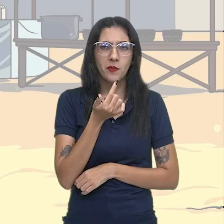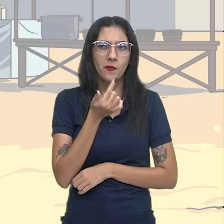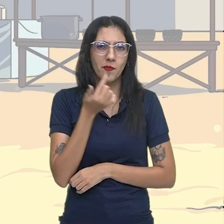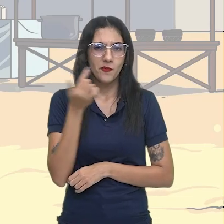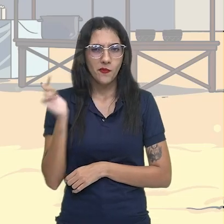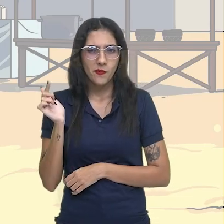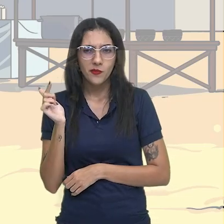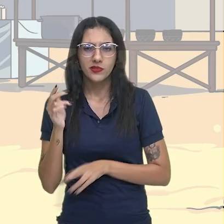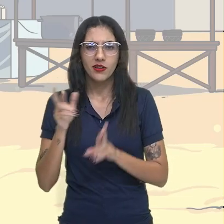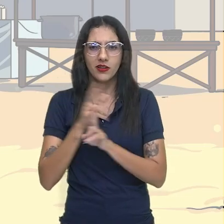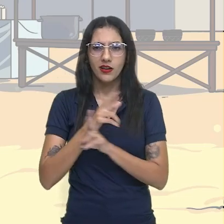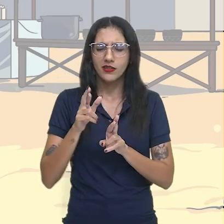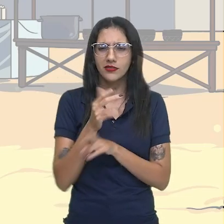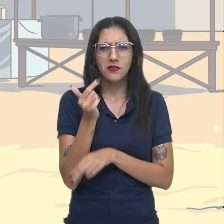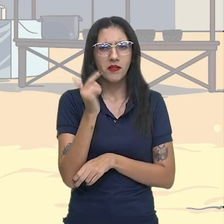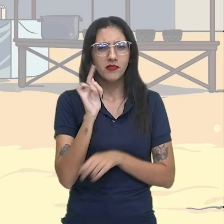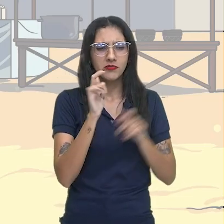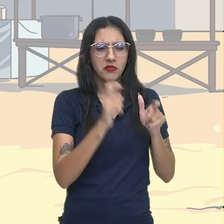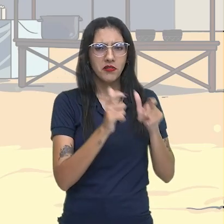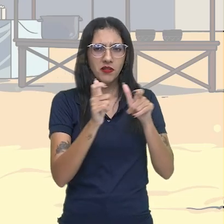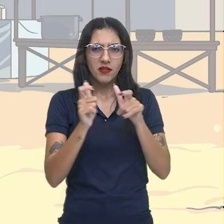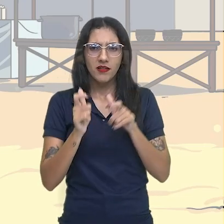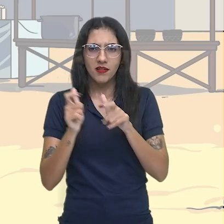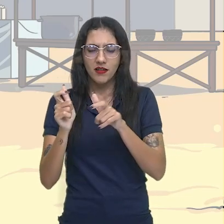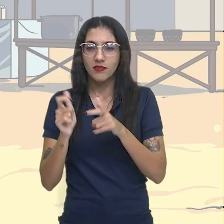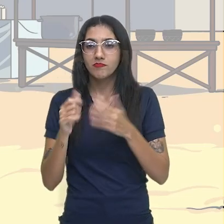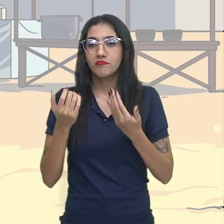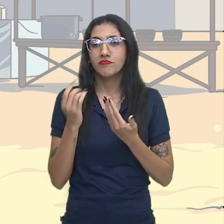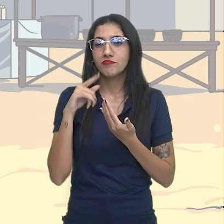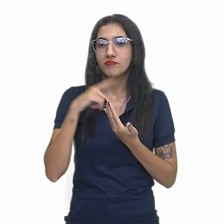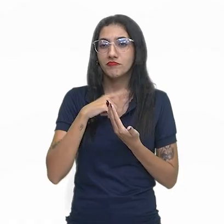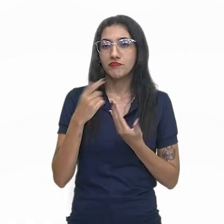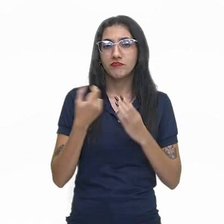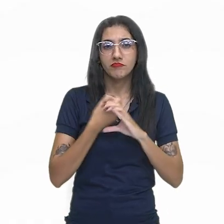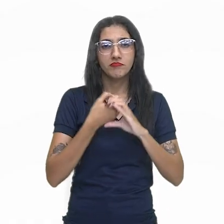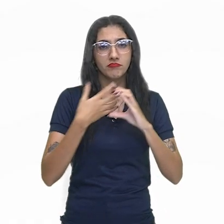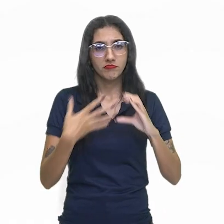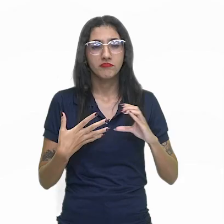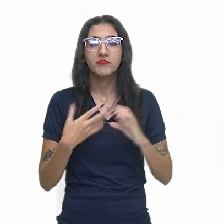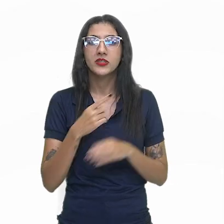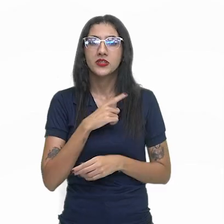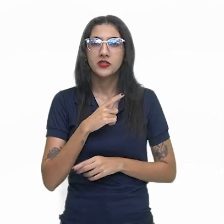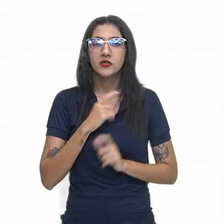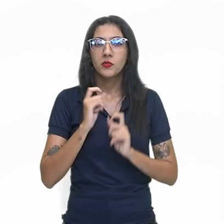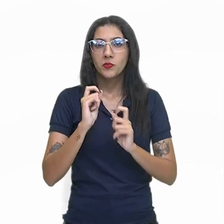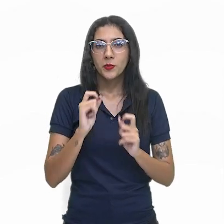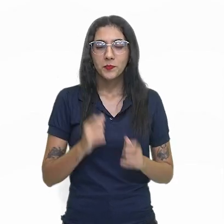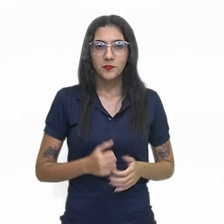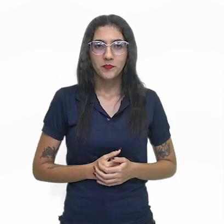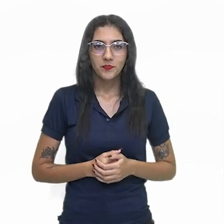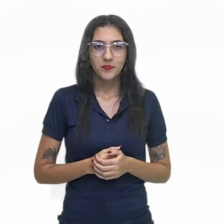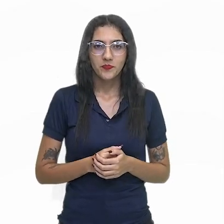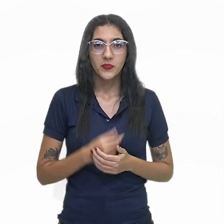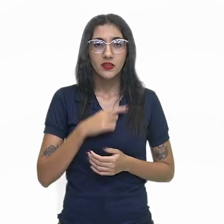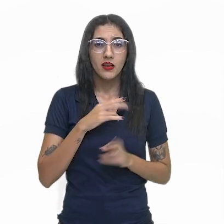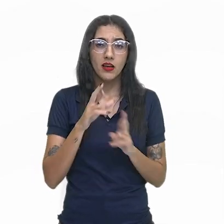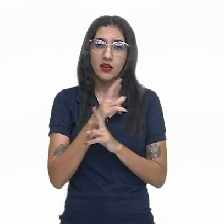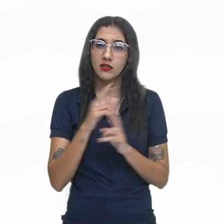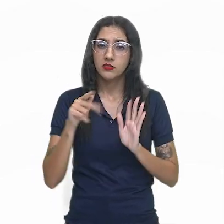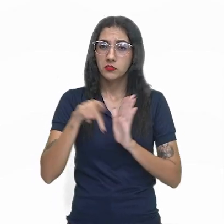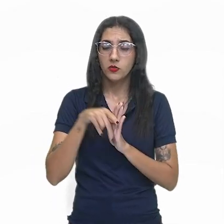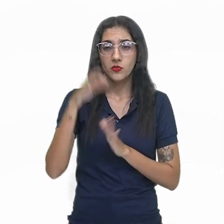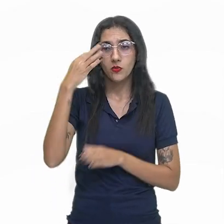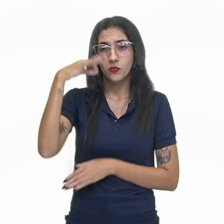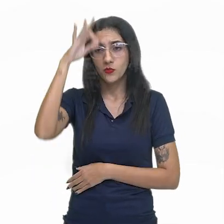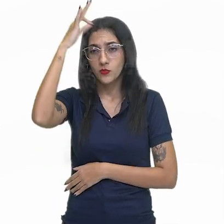paragens, em outros lugares. Essas encantarias, elas existem concomitante com os santos